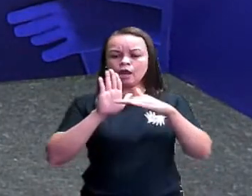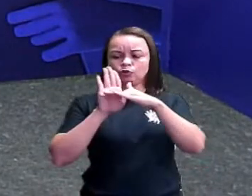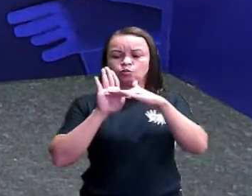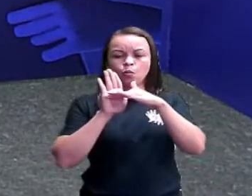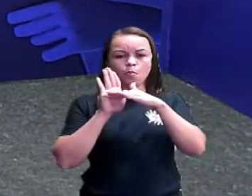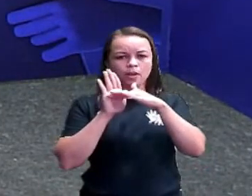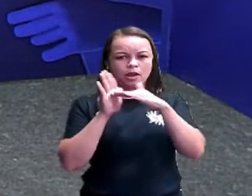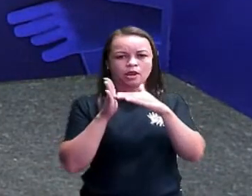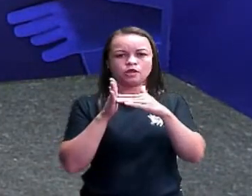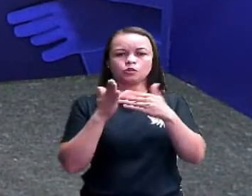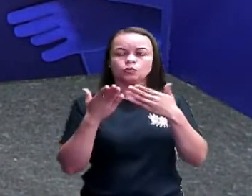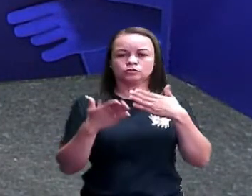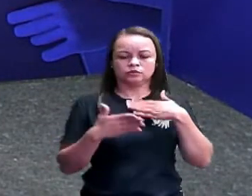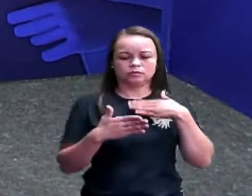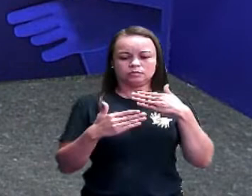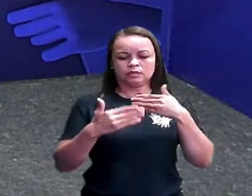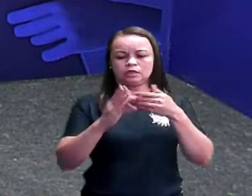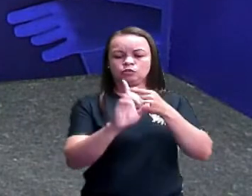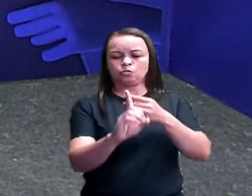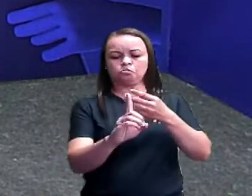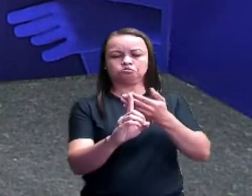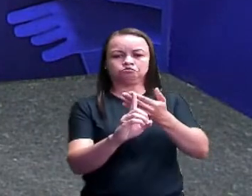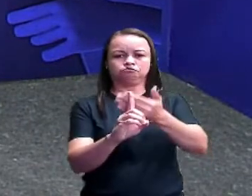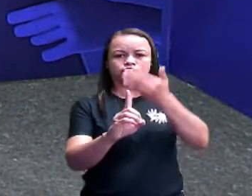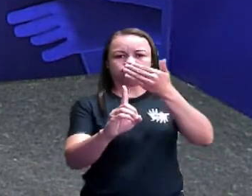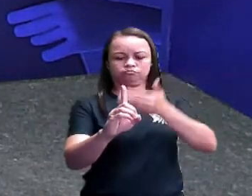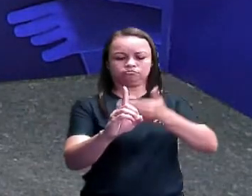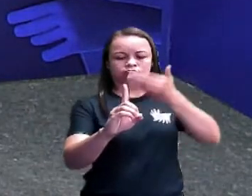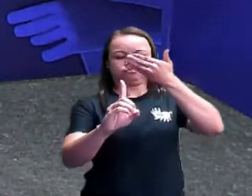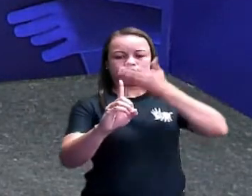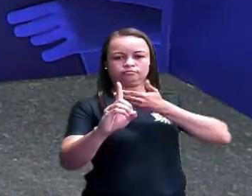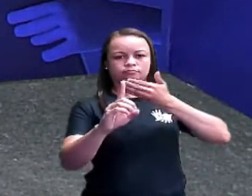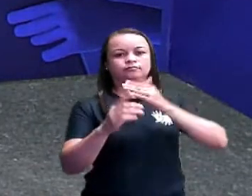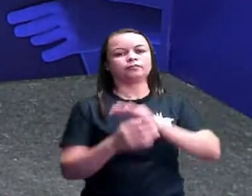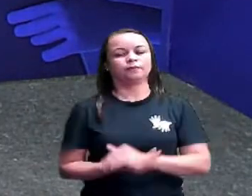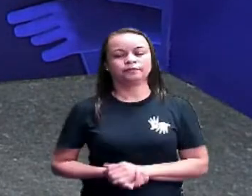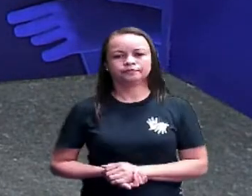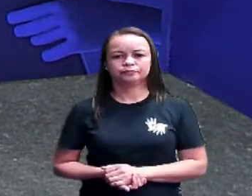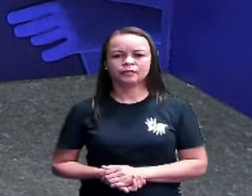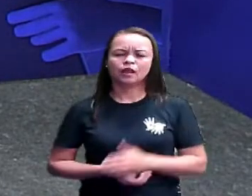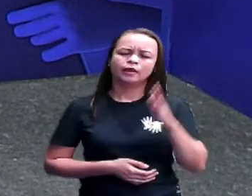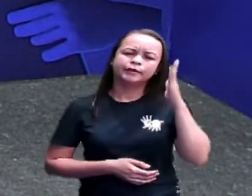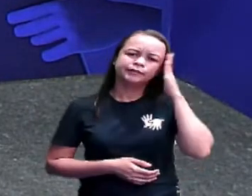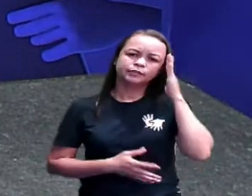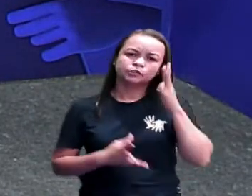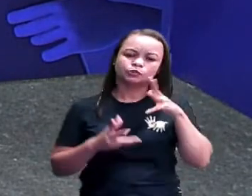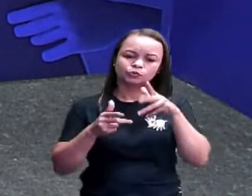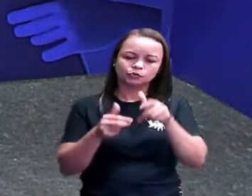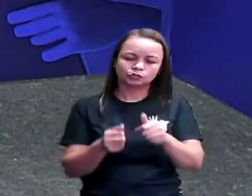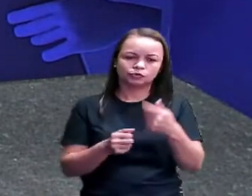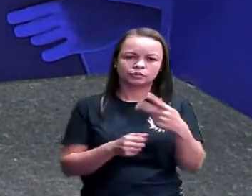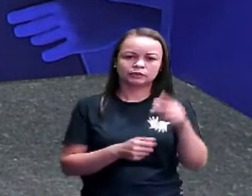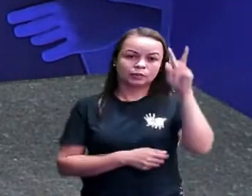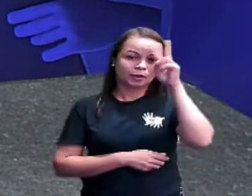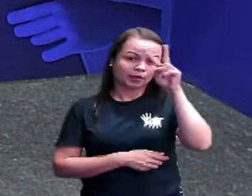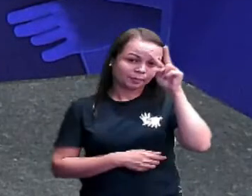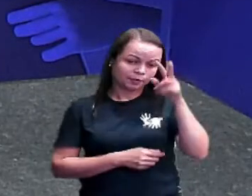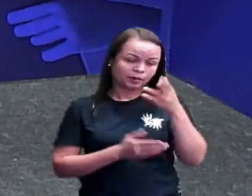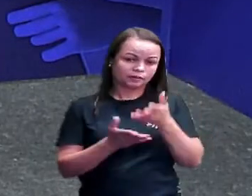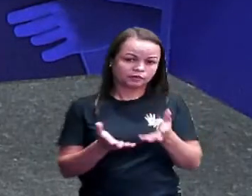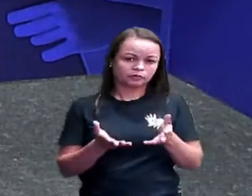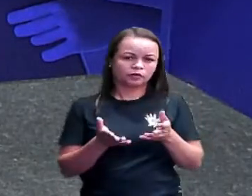aí de mim e de outra coisa que estiver. Entendido isso, relembrado isso, a gente